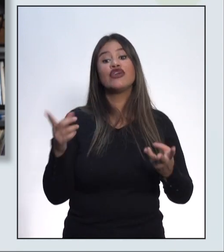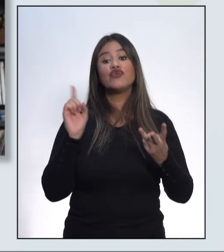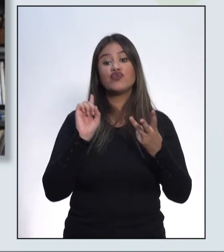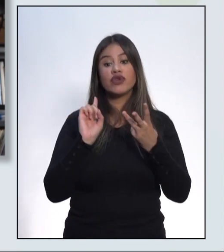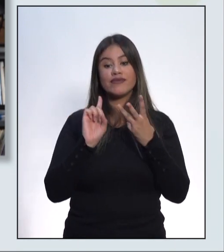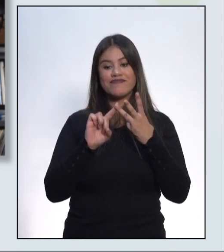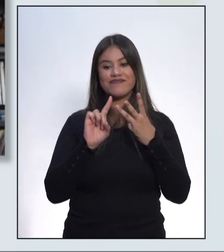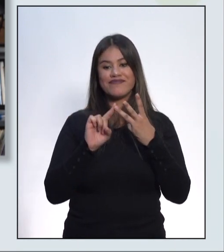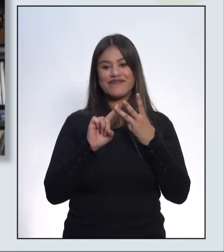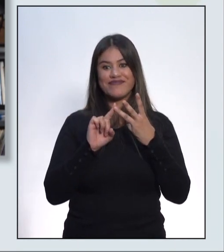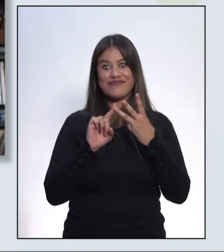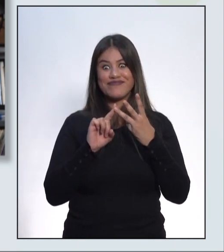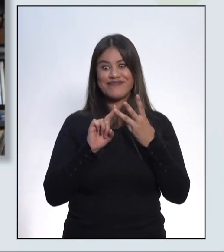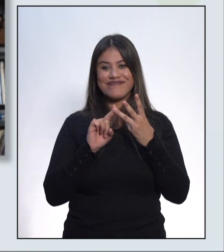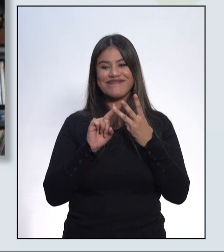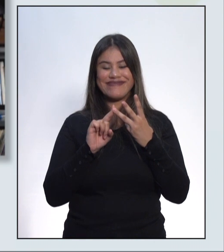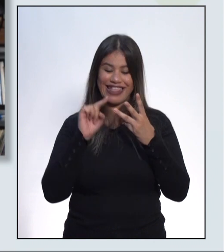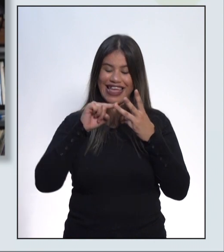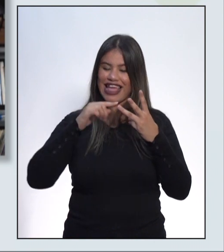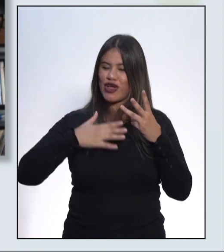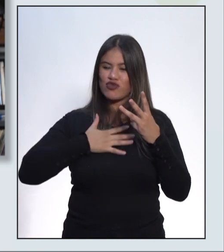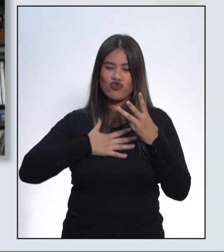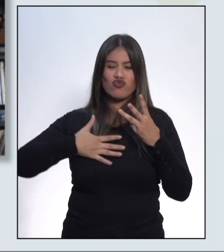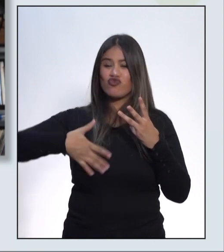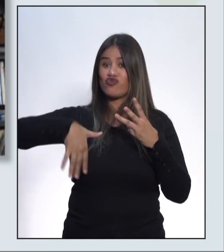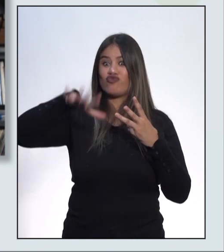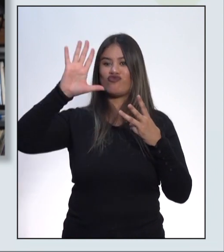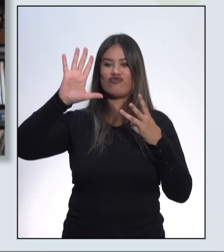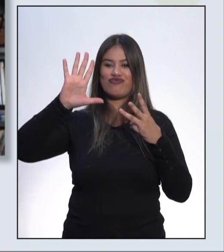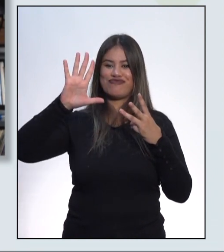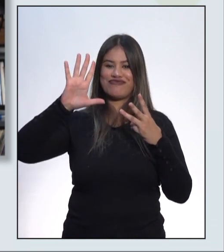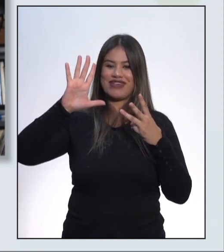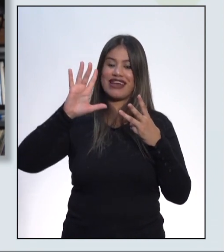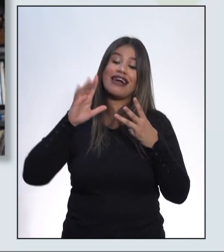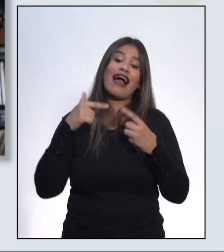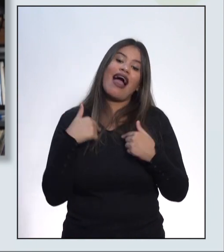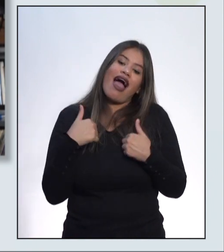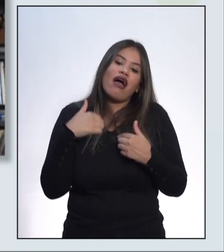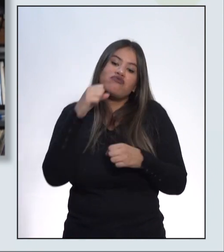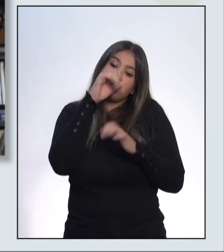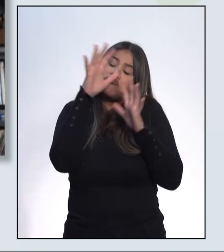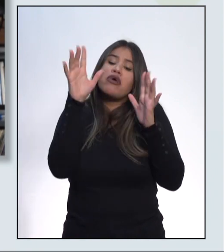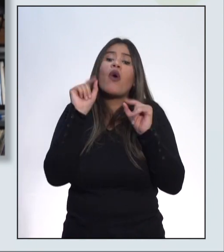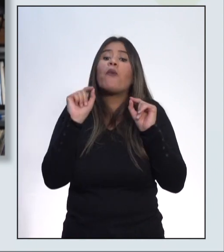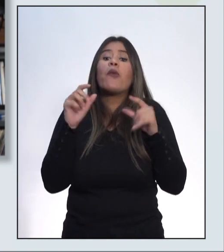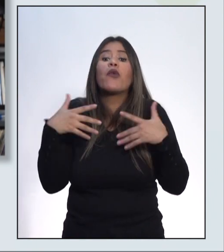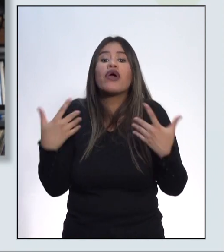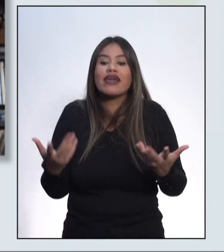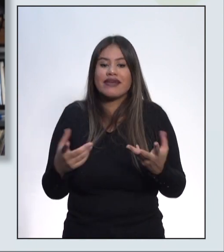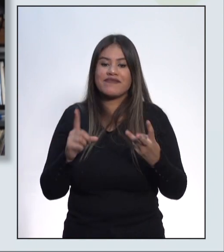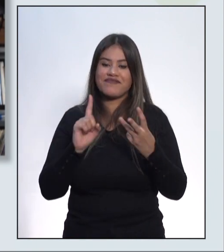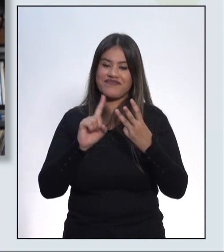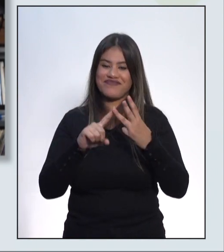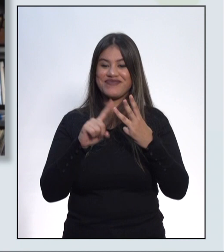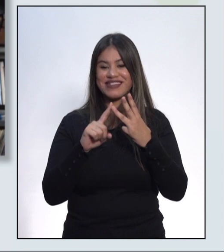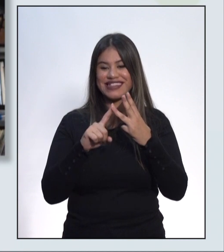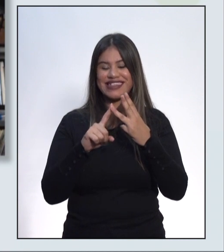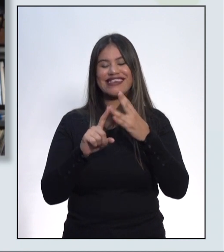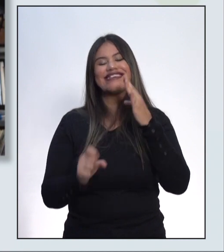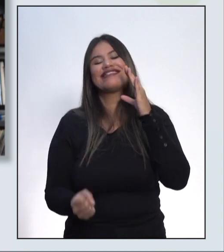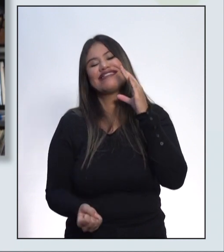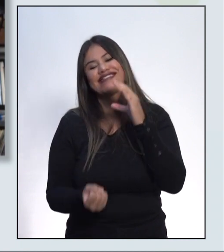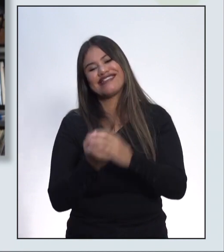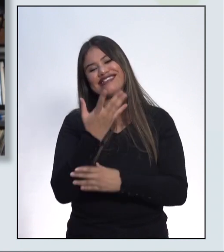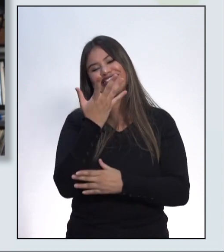terceiro superpoder. É o que eu mais gosto, sabe qual é? Qual? Eu imagino. É o de criar. Sim,